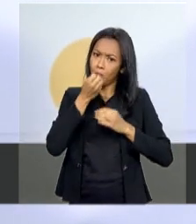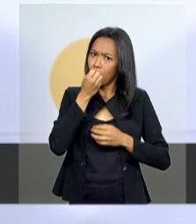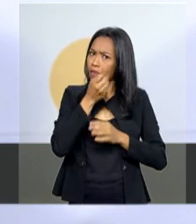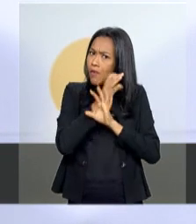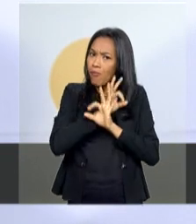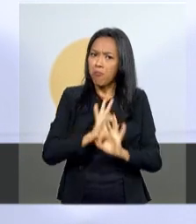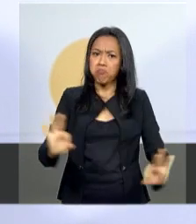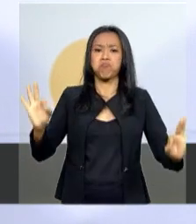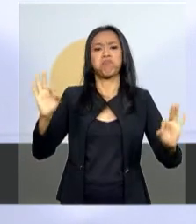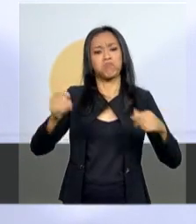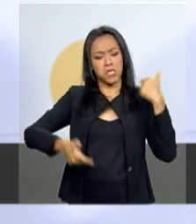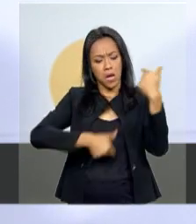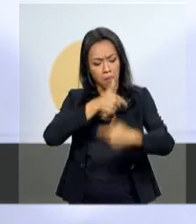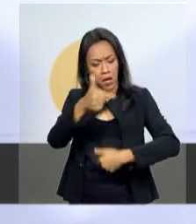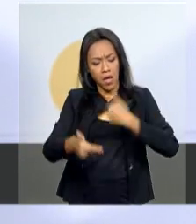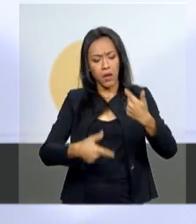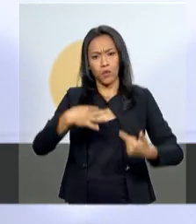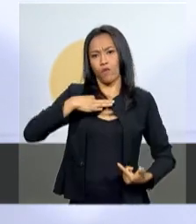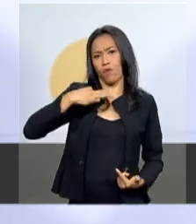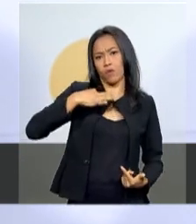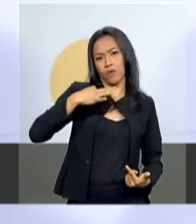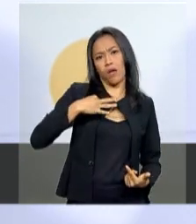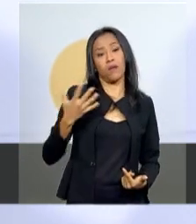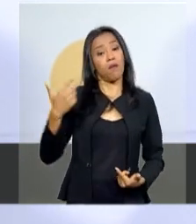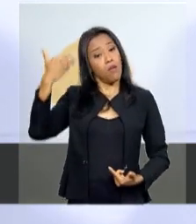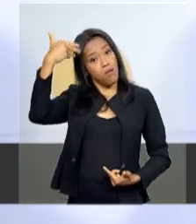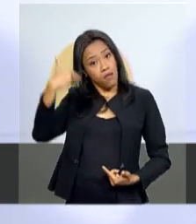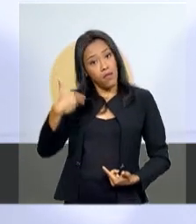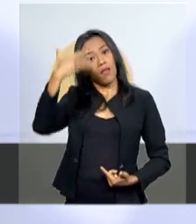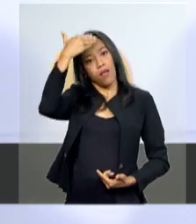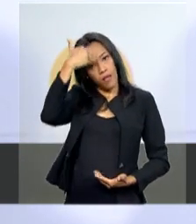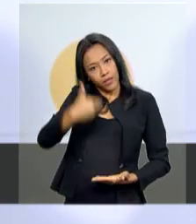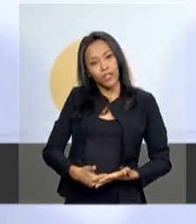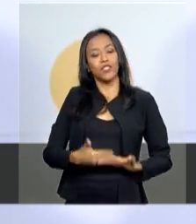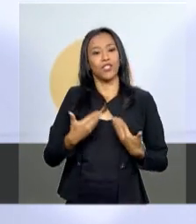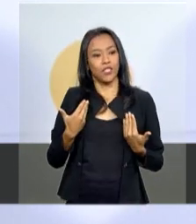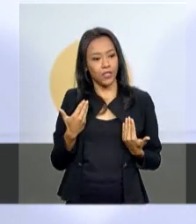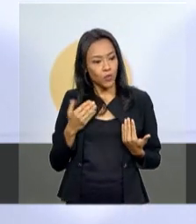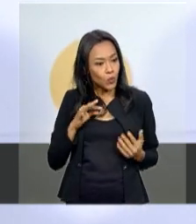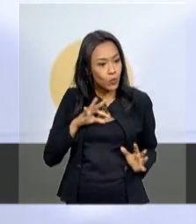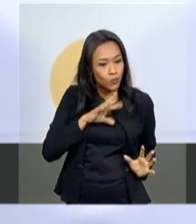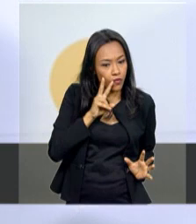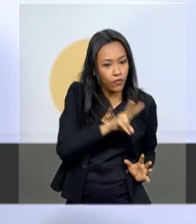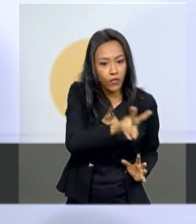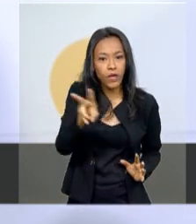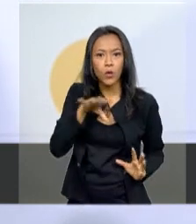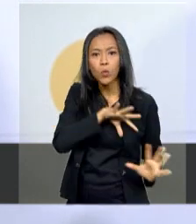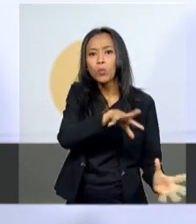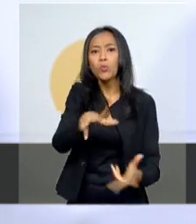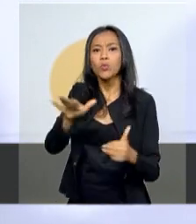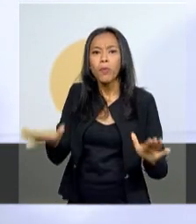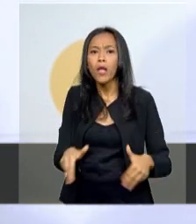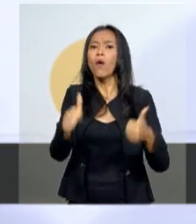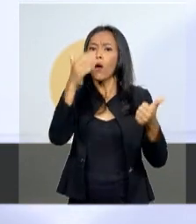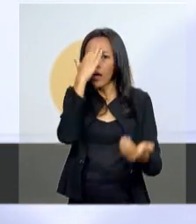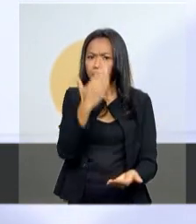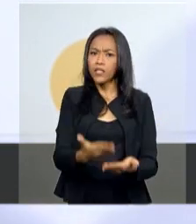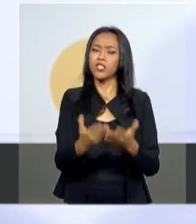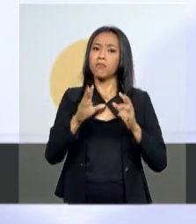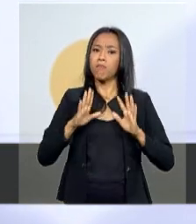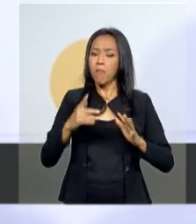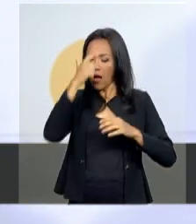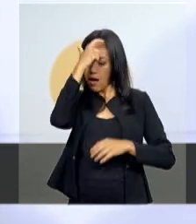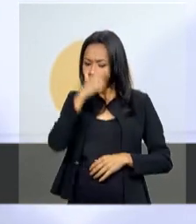voluntariado porque o voluntário é aquele que não apenas acredita num mundo melhor mas emprega todas suas energias